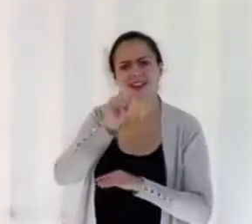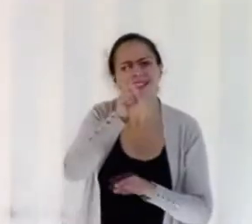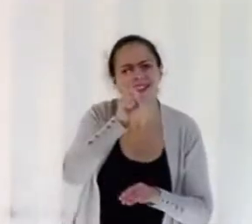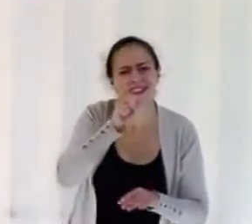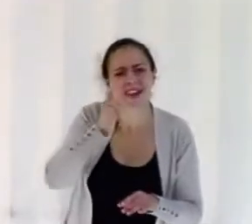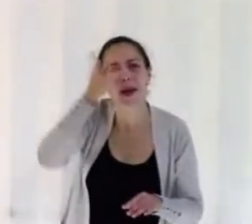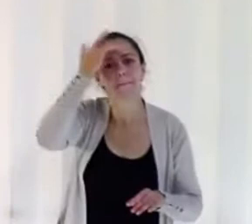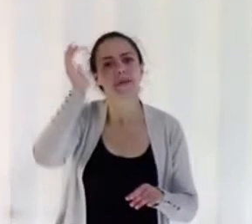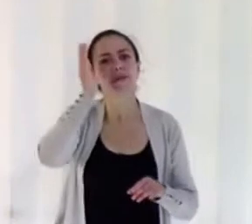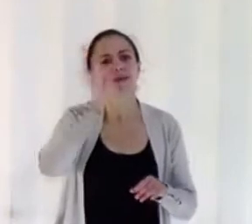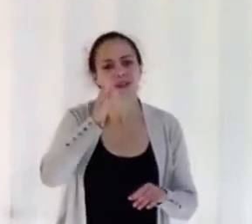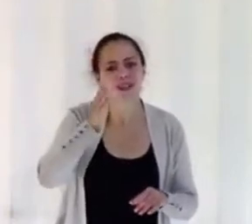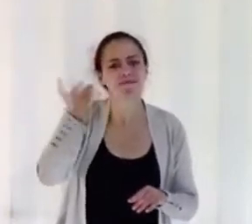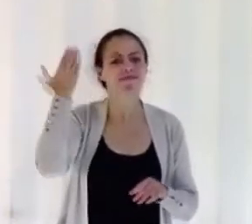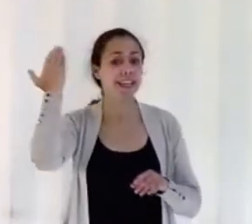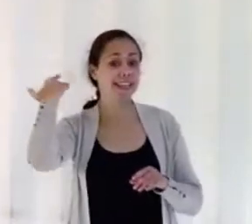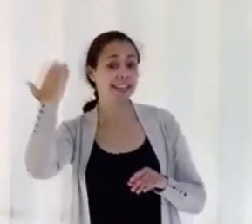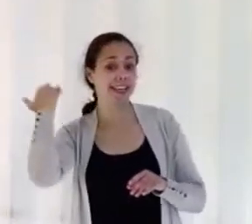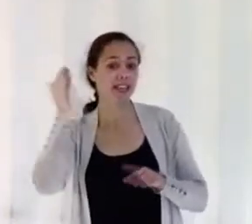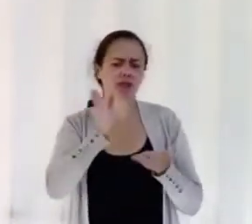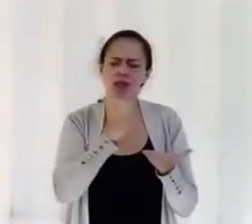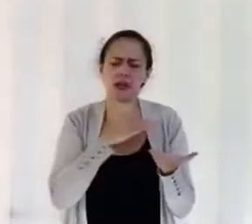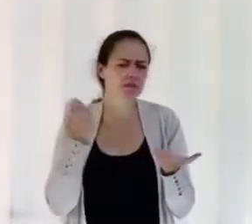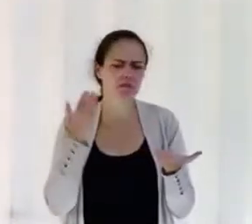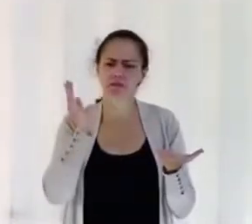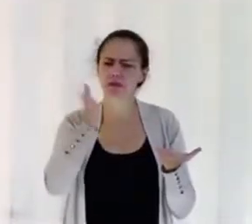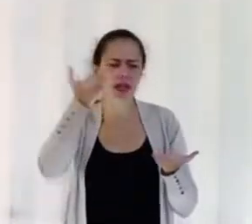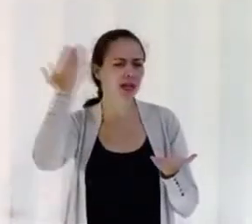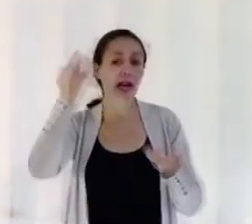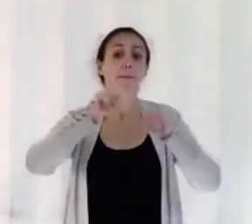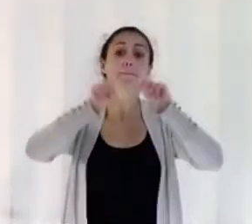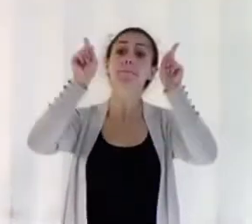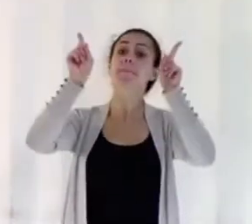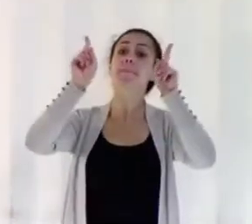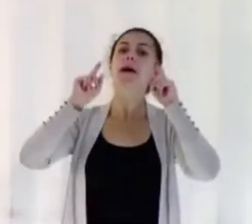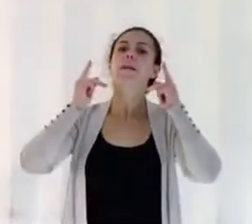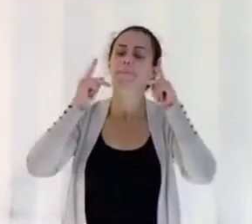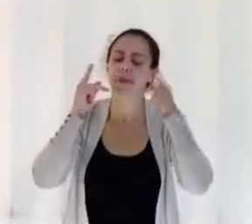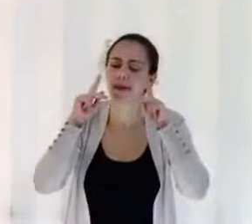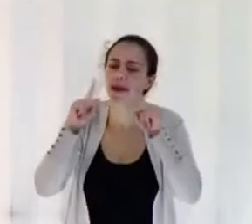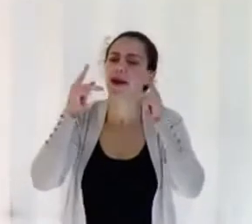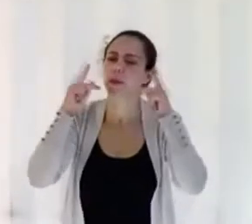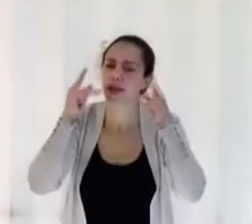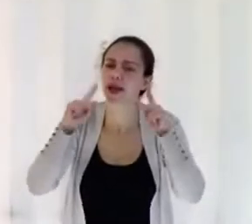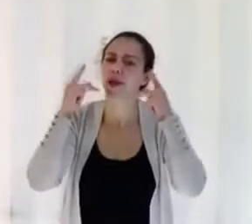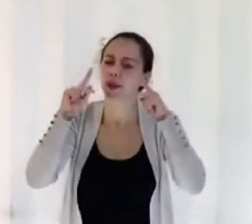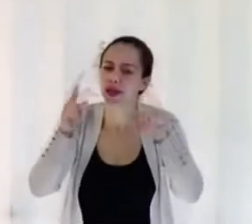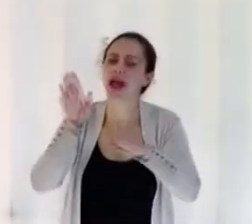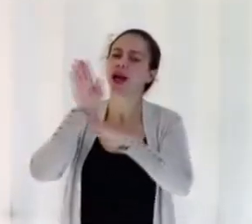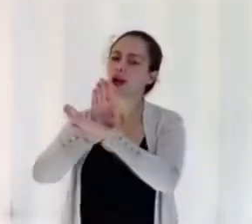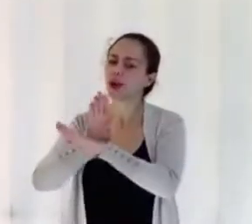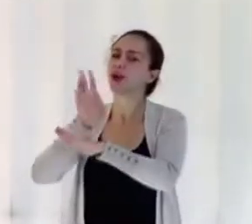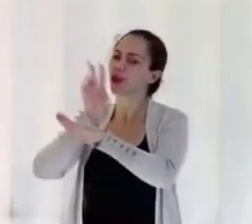buscaram na palavra pregar, ensinar, admoestar, conduzir esse rebanho. E